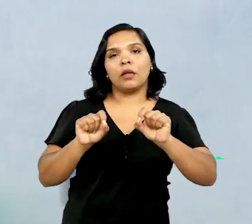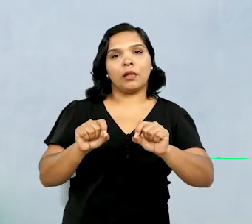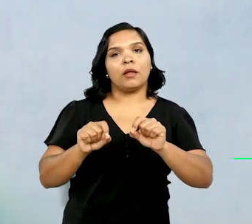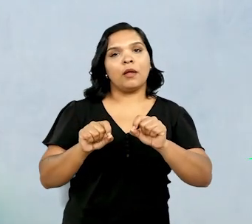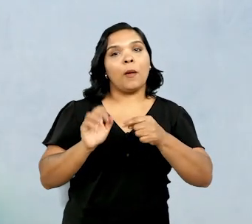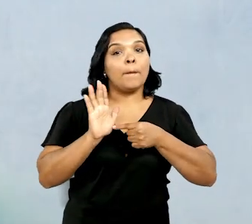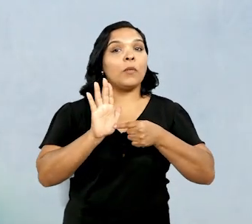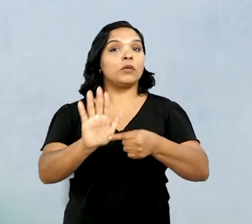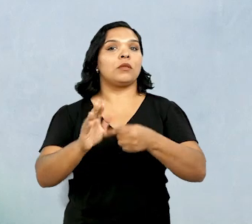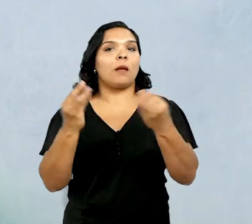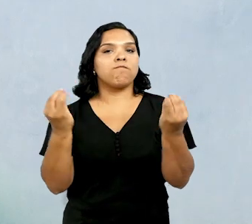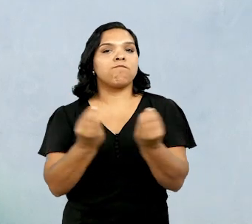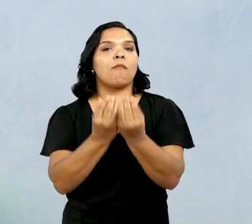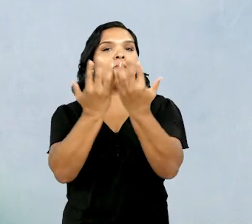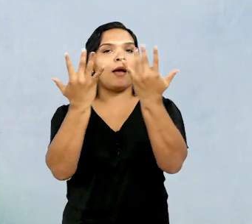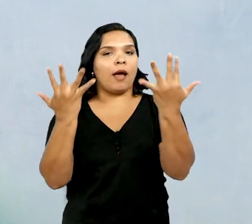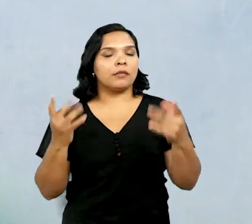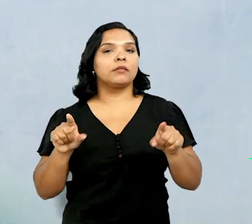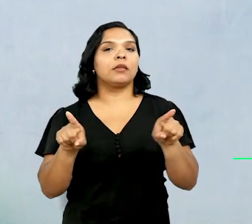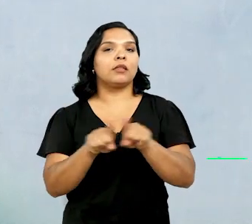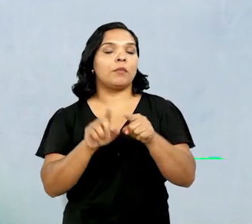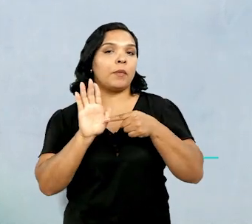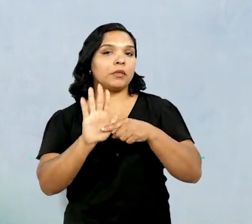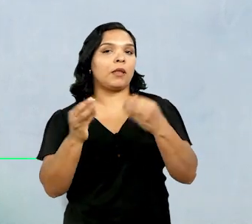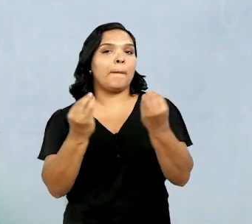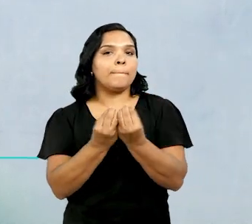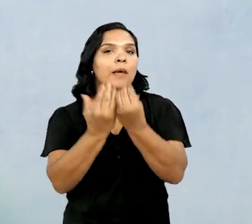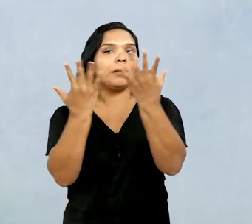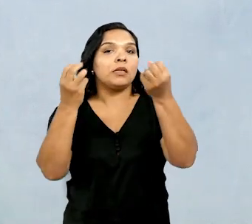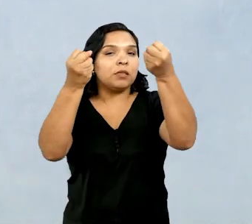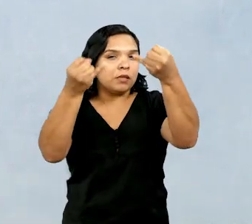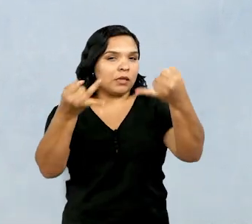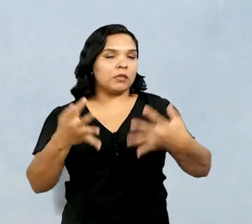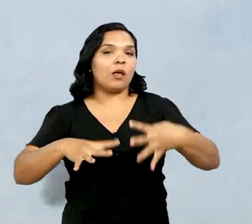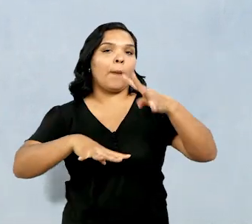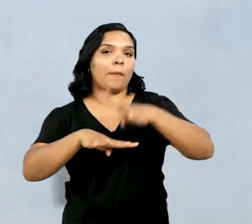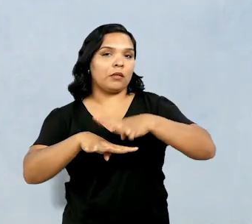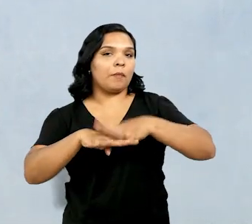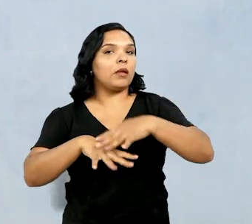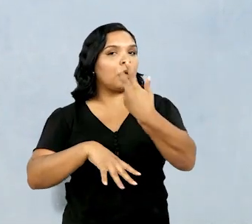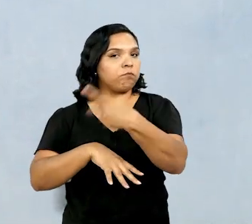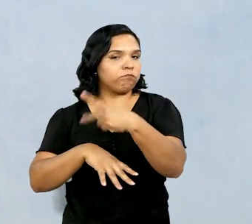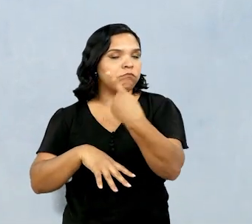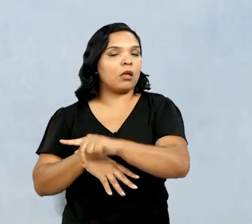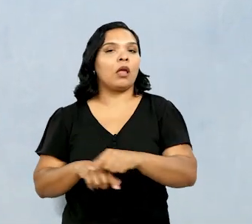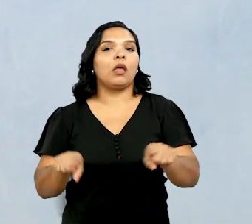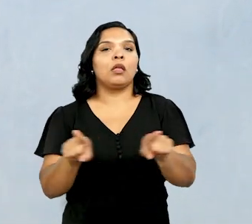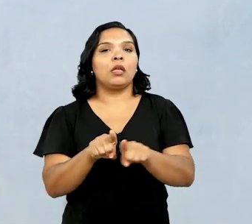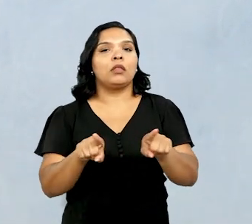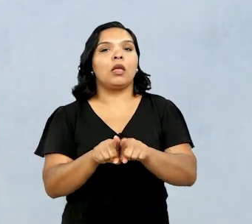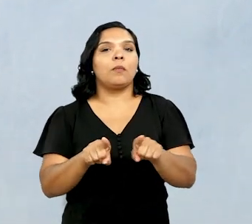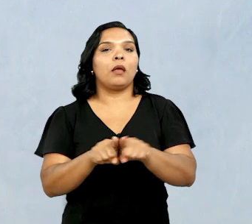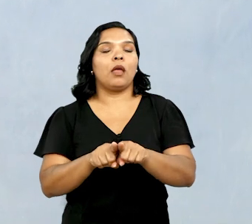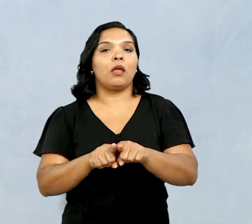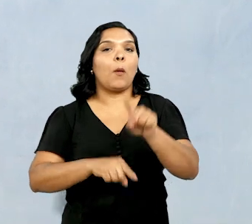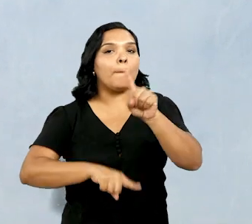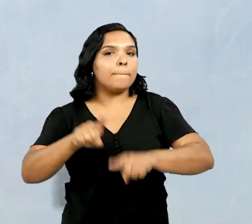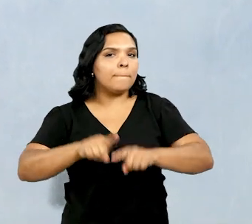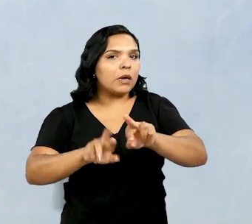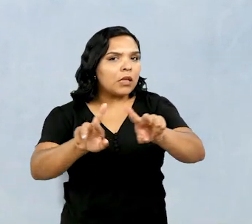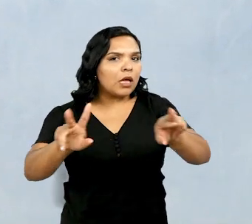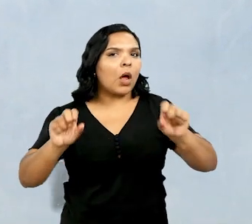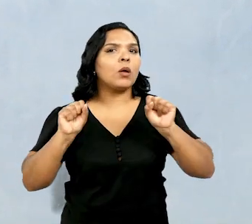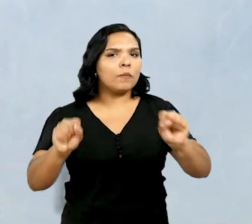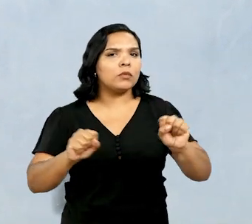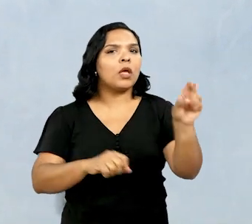esse, trazer mágicas, né? Além de apresentar as mágicas, a explicação matemática das mesmas, e trazer um material